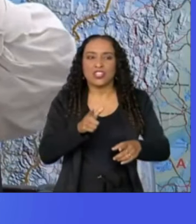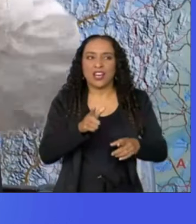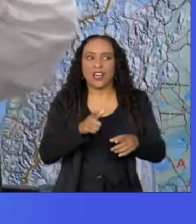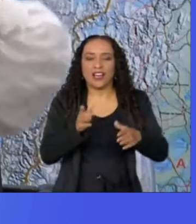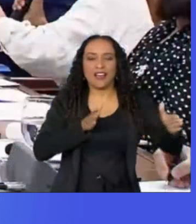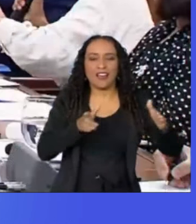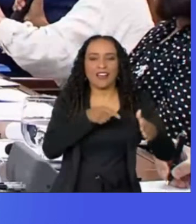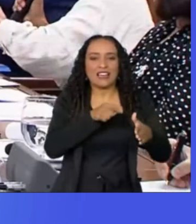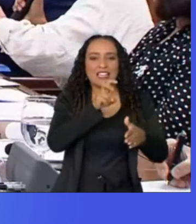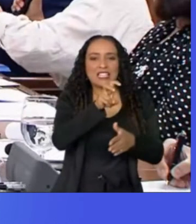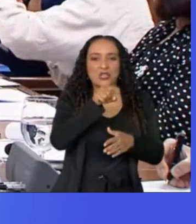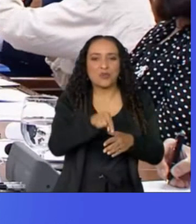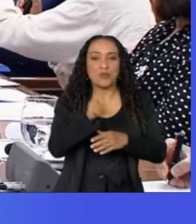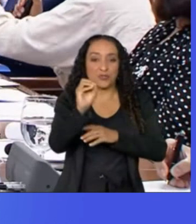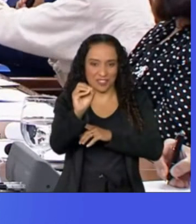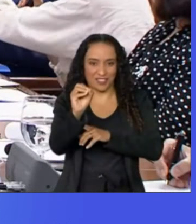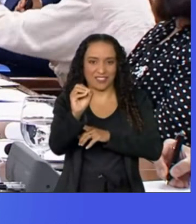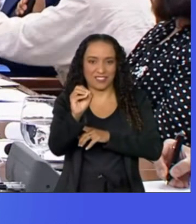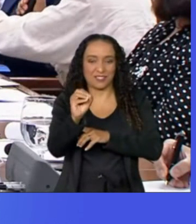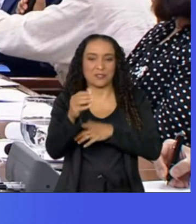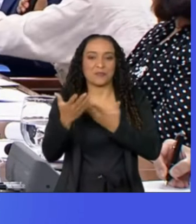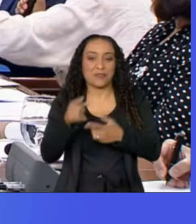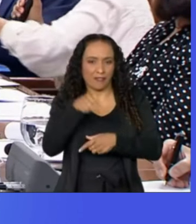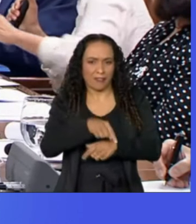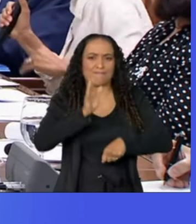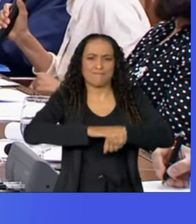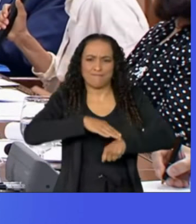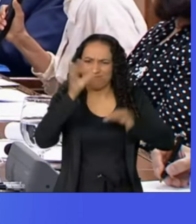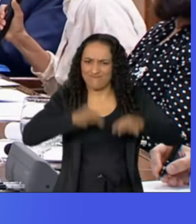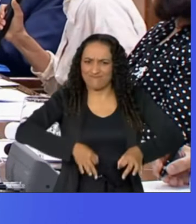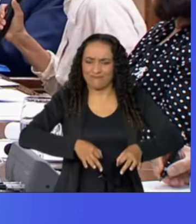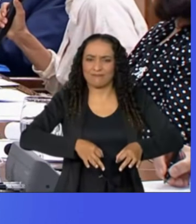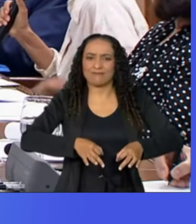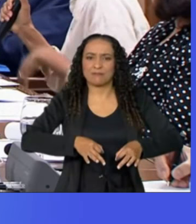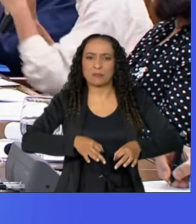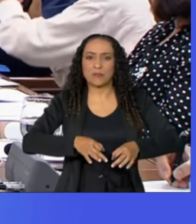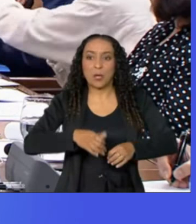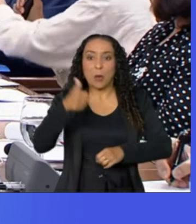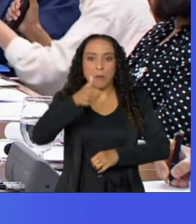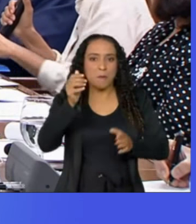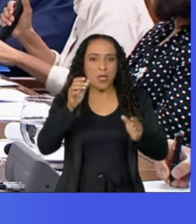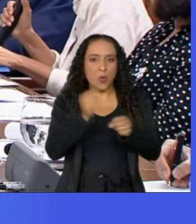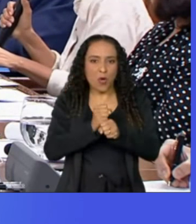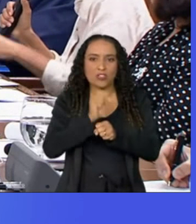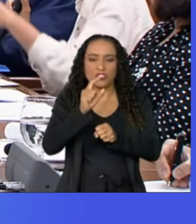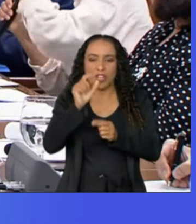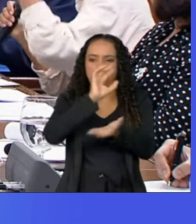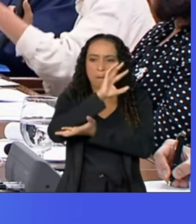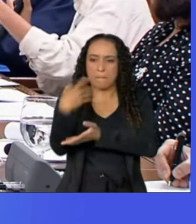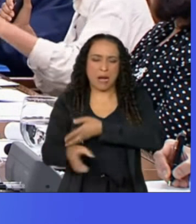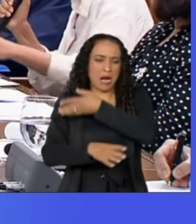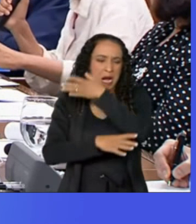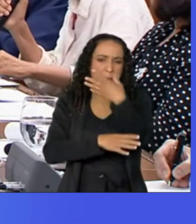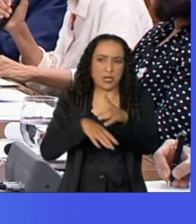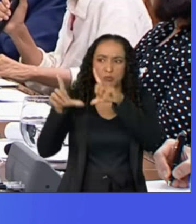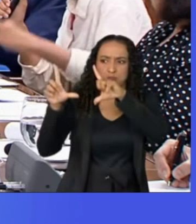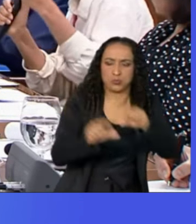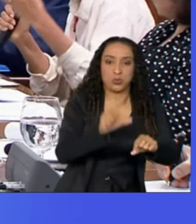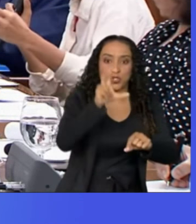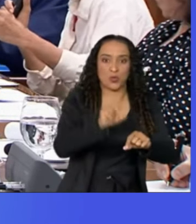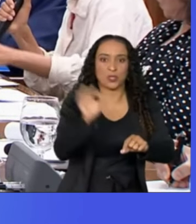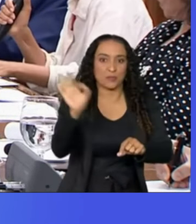é 5.0 e ele é eficiente no primeiro ano o senhor reduziu desmatamento 50% do jeito que